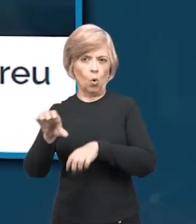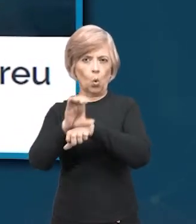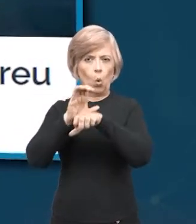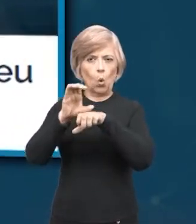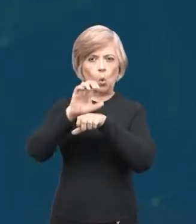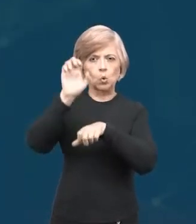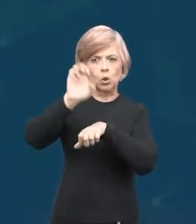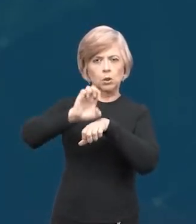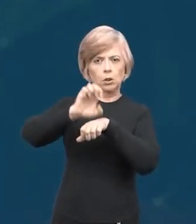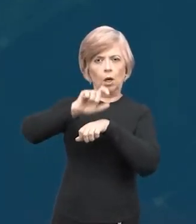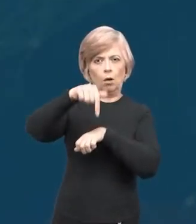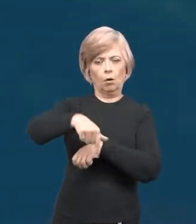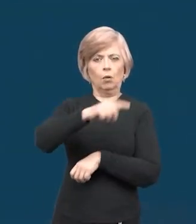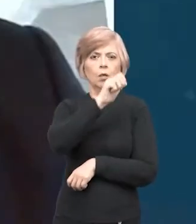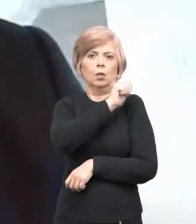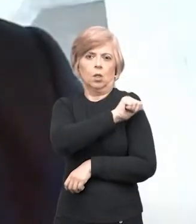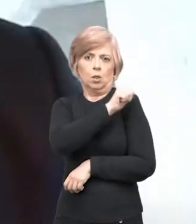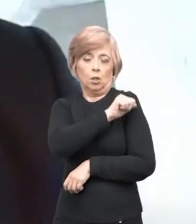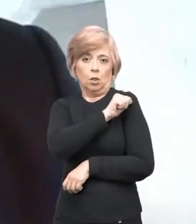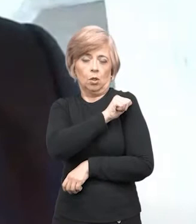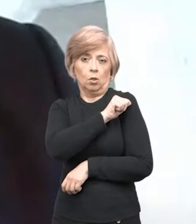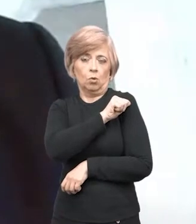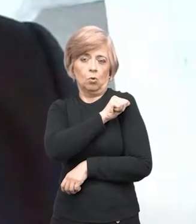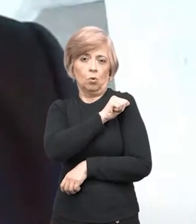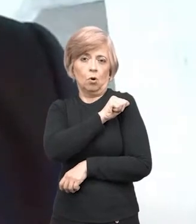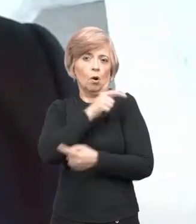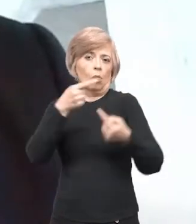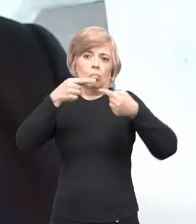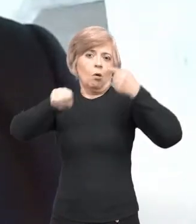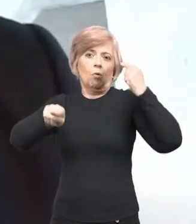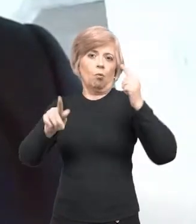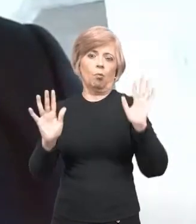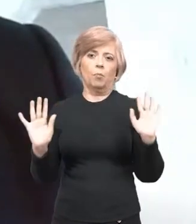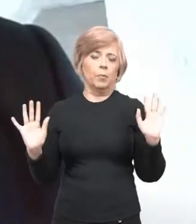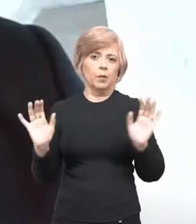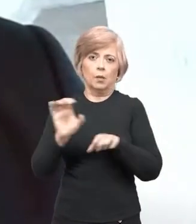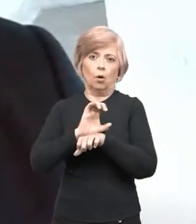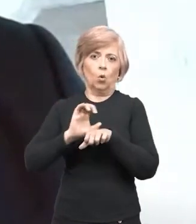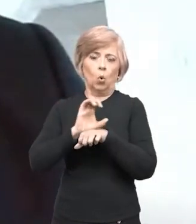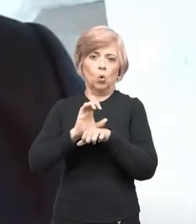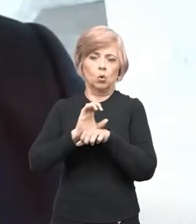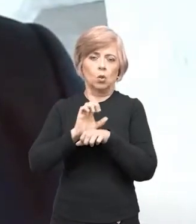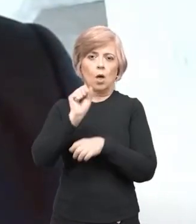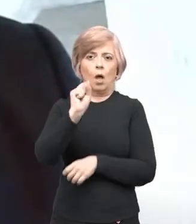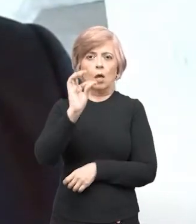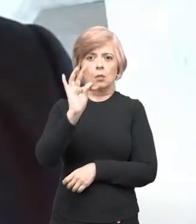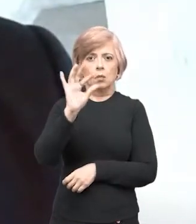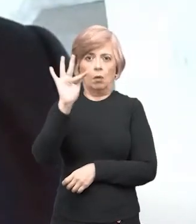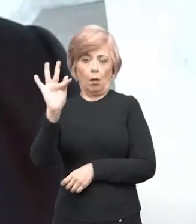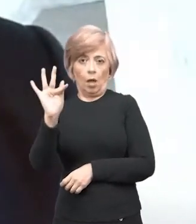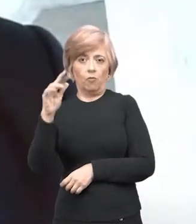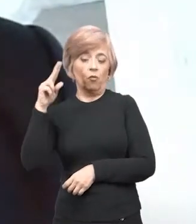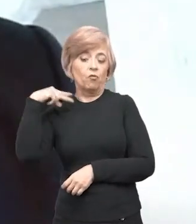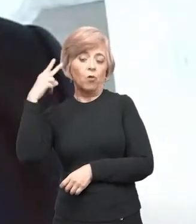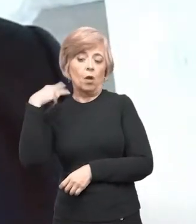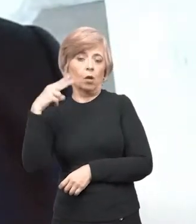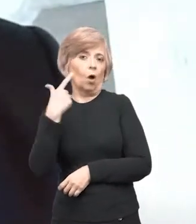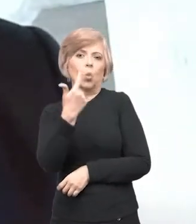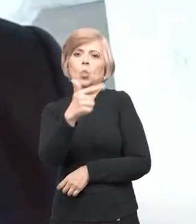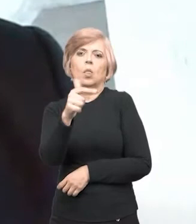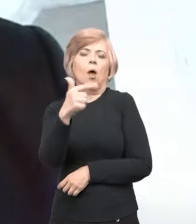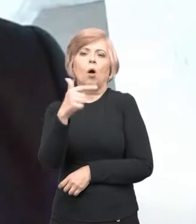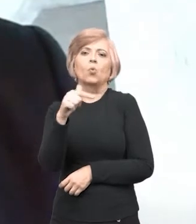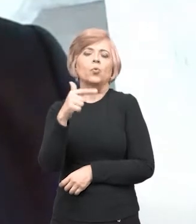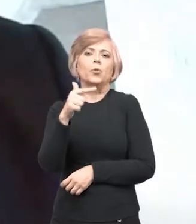Constituição Estadual aqui do Rio de Janeiro seria inconstitucional. O Supremo Tribunal Federal entendeu que vereador, então, não tem foro por